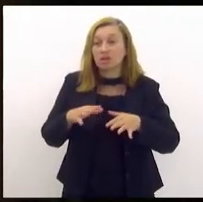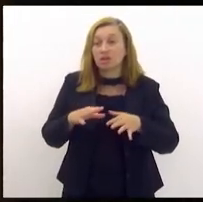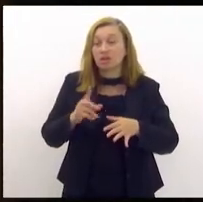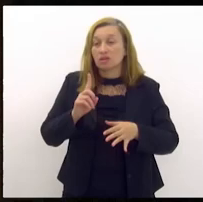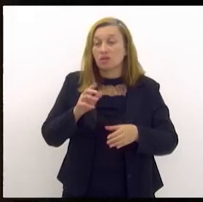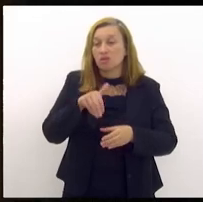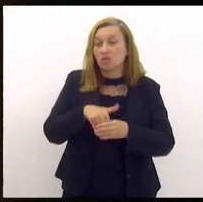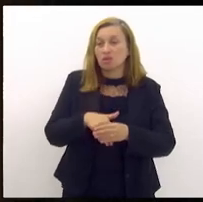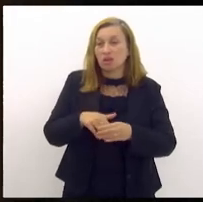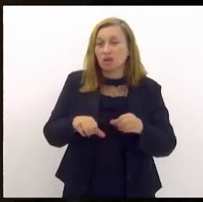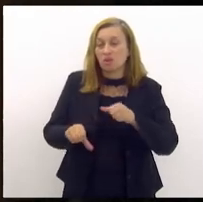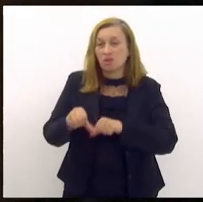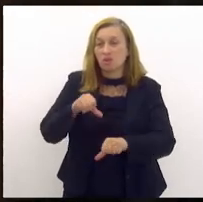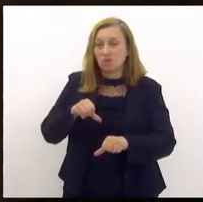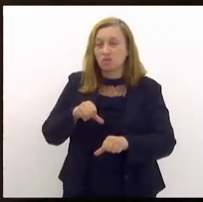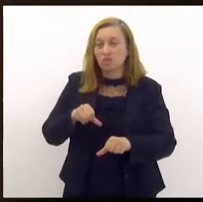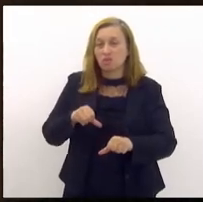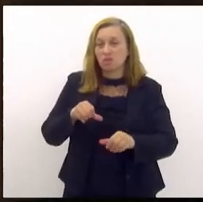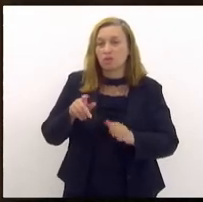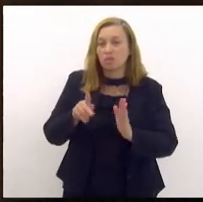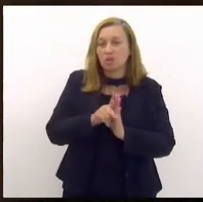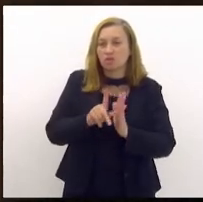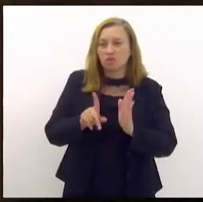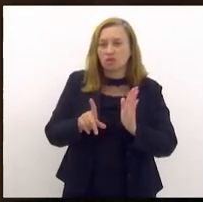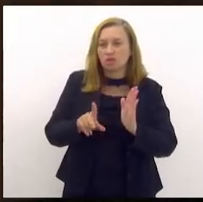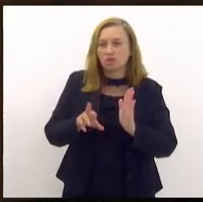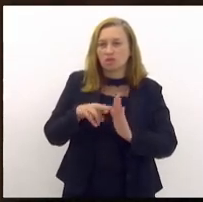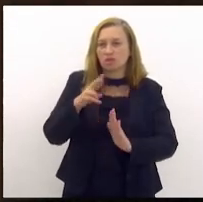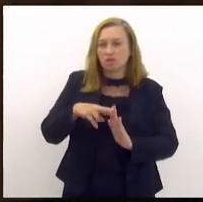voto contrário ao projeto de resolução